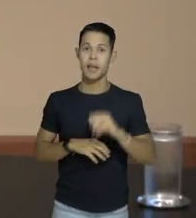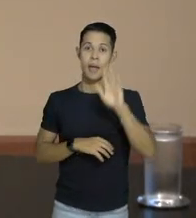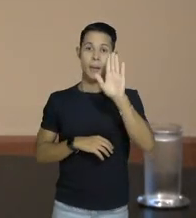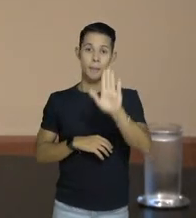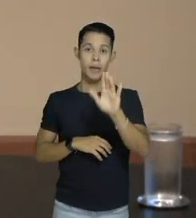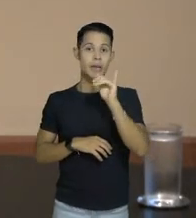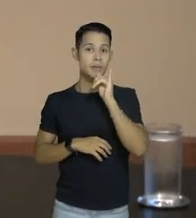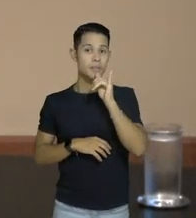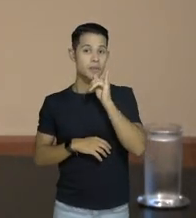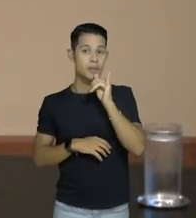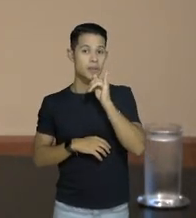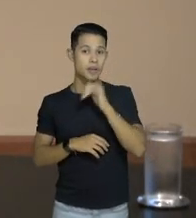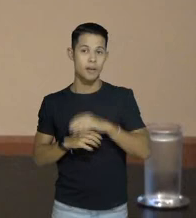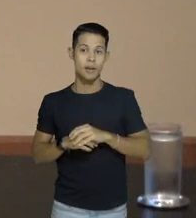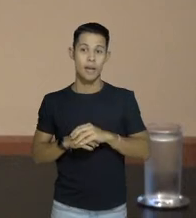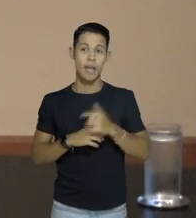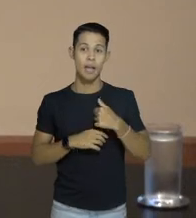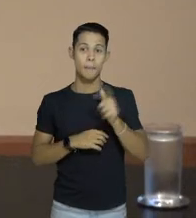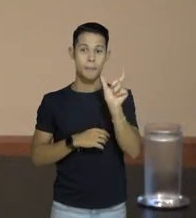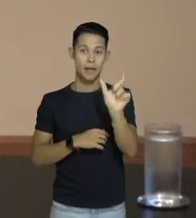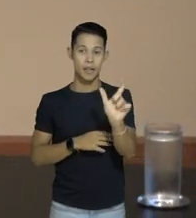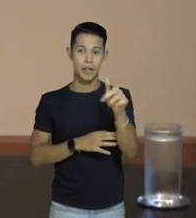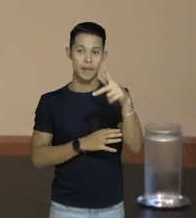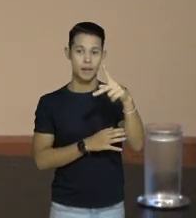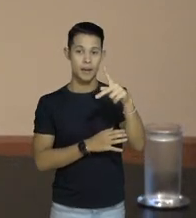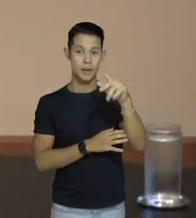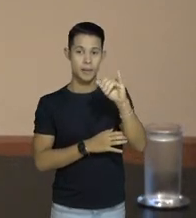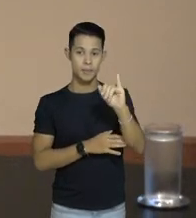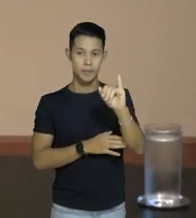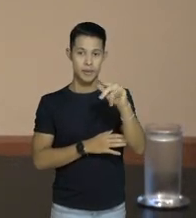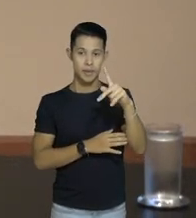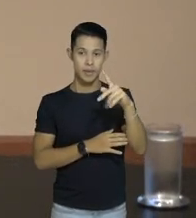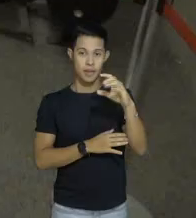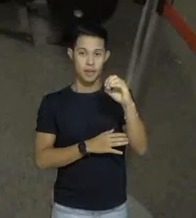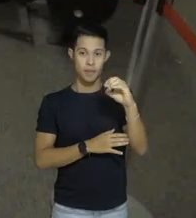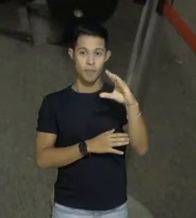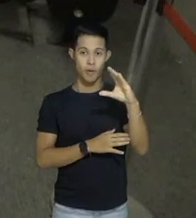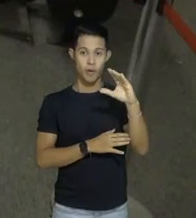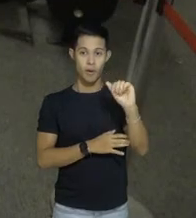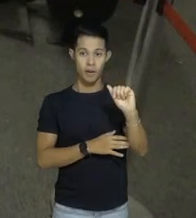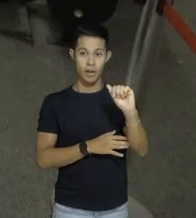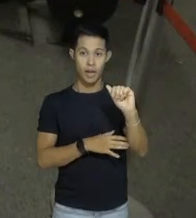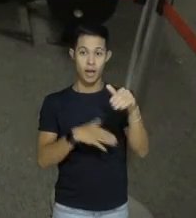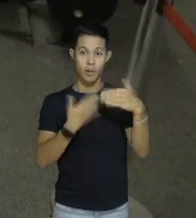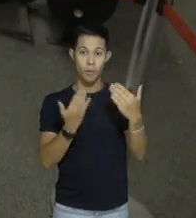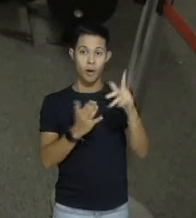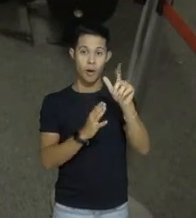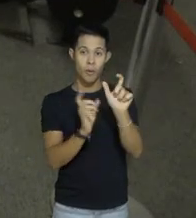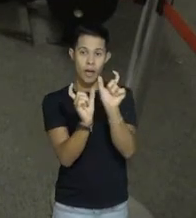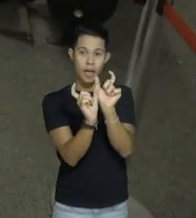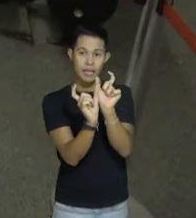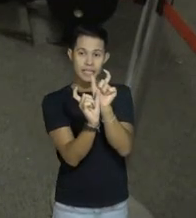assim, pipoca, qual é a sílaba tônica?